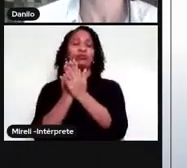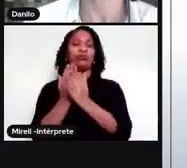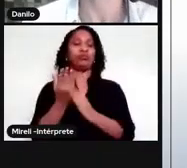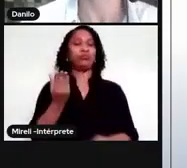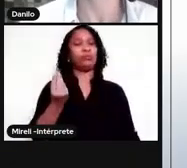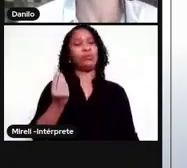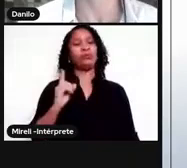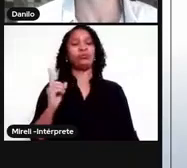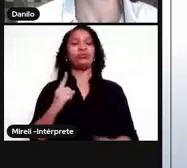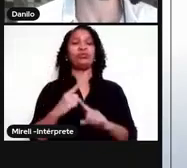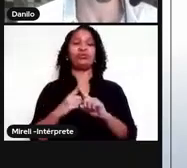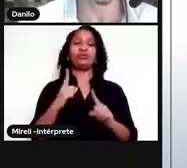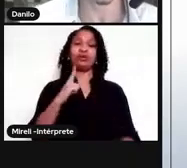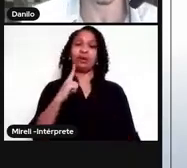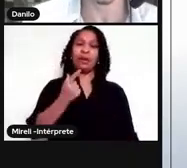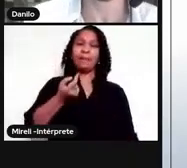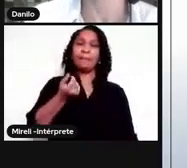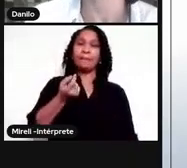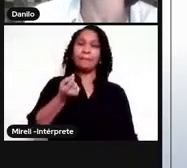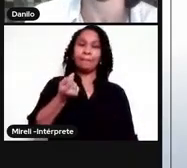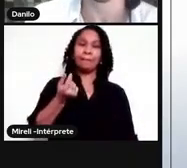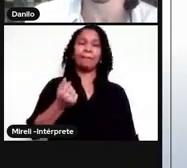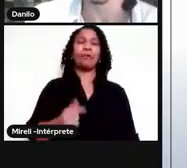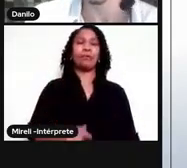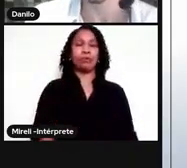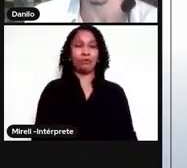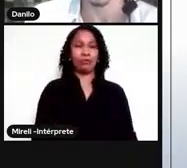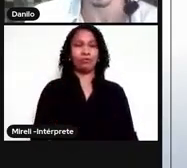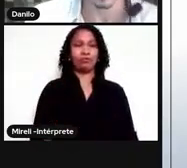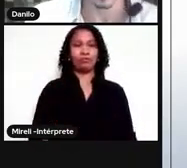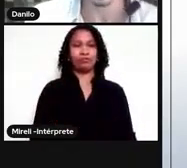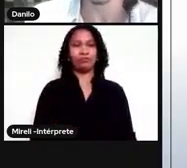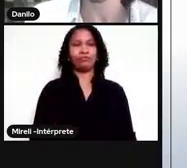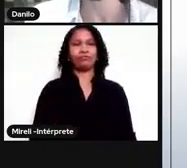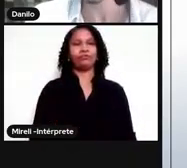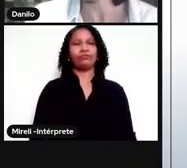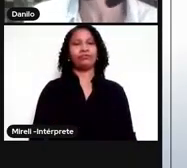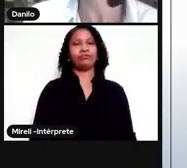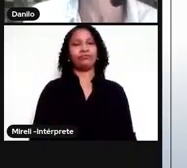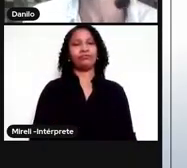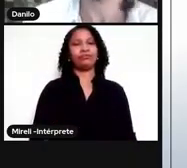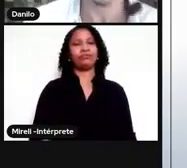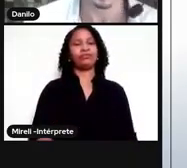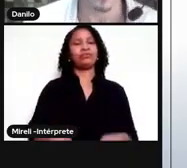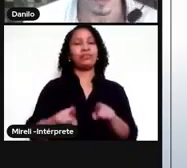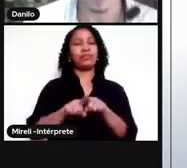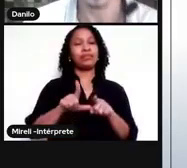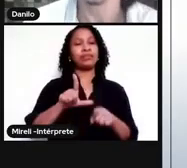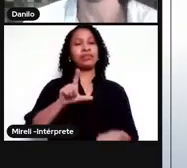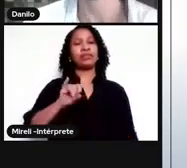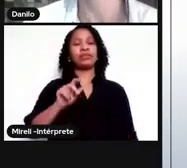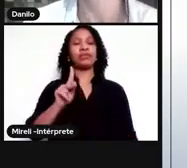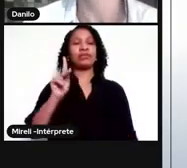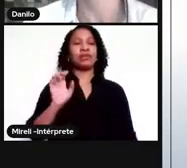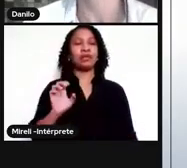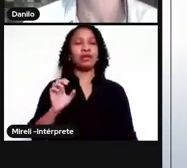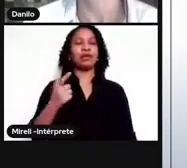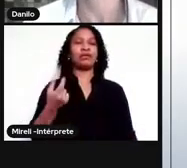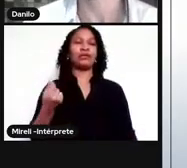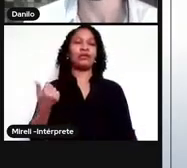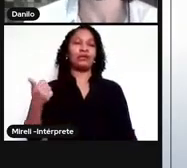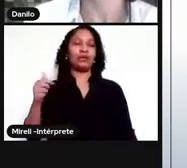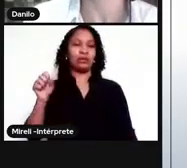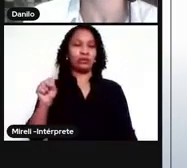existem. Então, trabalhos com Agaricales, do Holanda 2018, líquens, tem bastante trabalho com líquens.